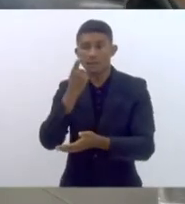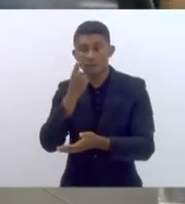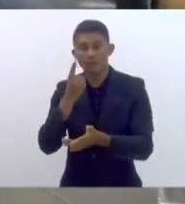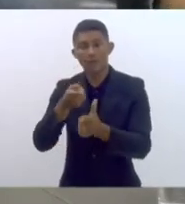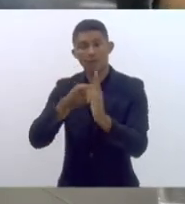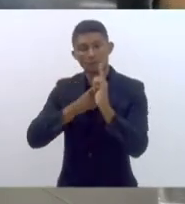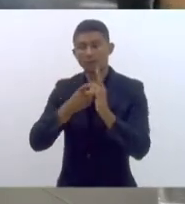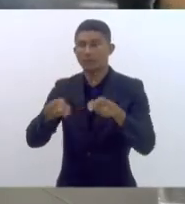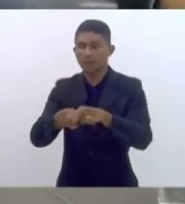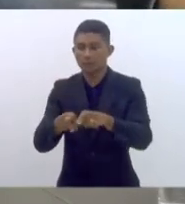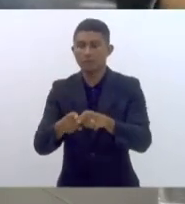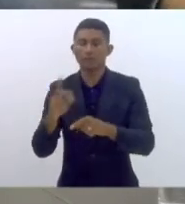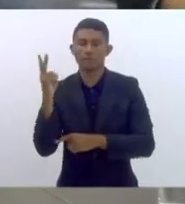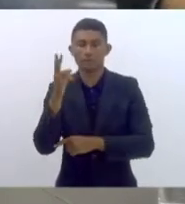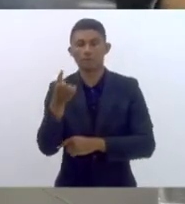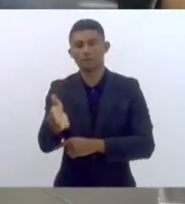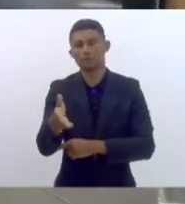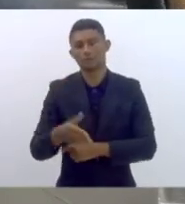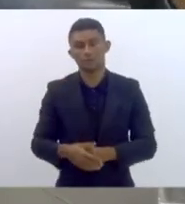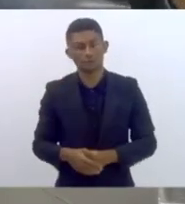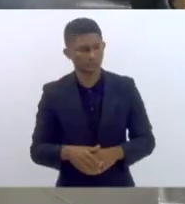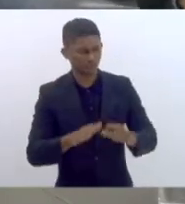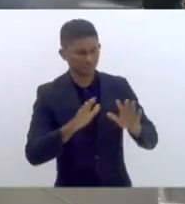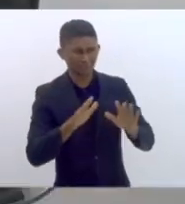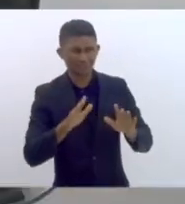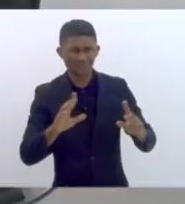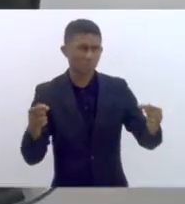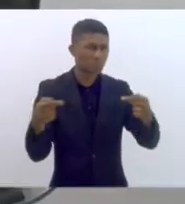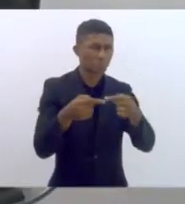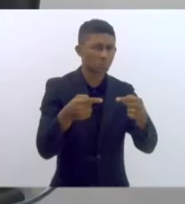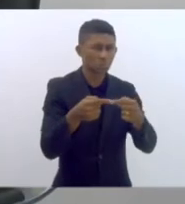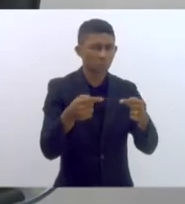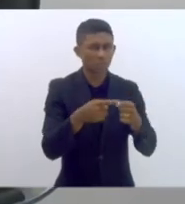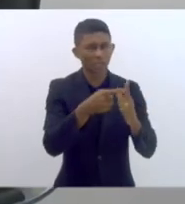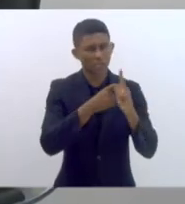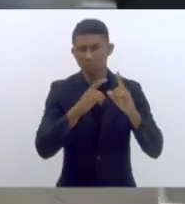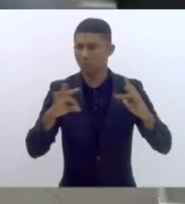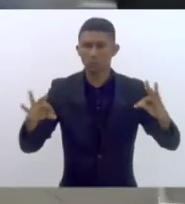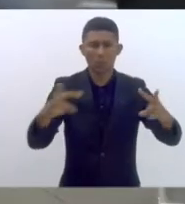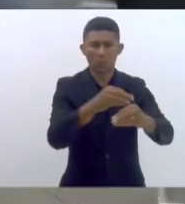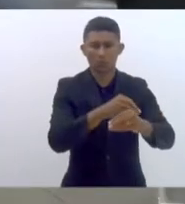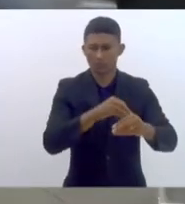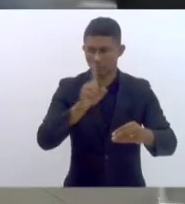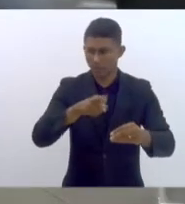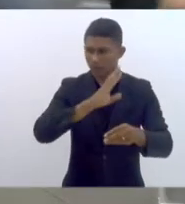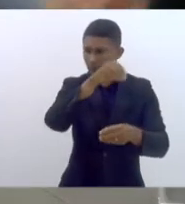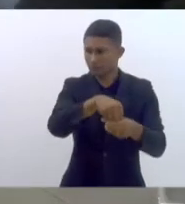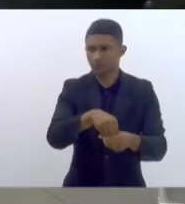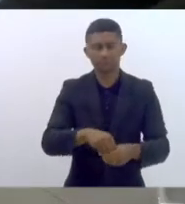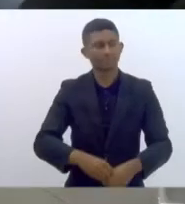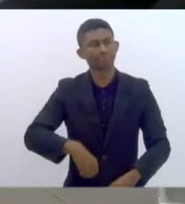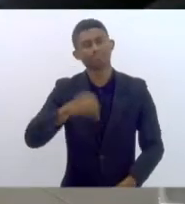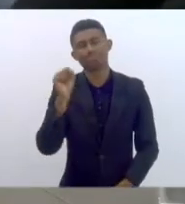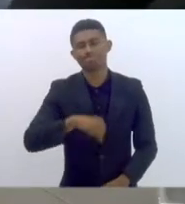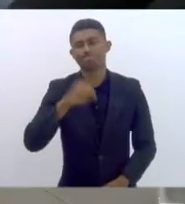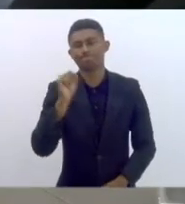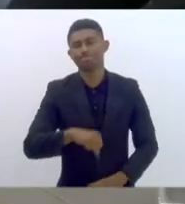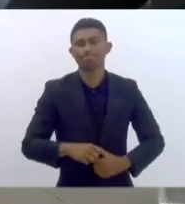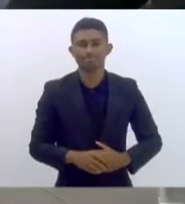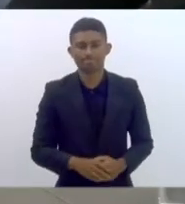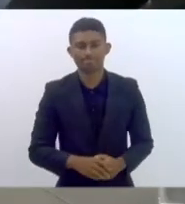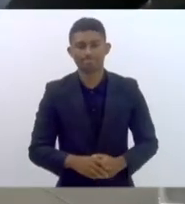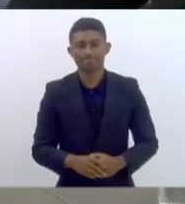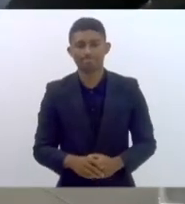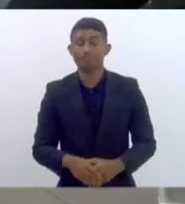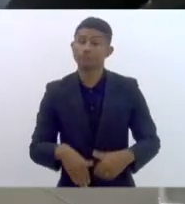inadimplente também nesses valores. Mas ele entra dentro do fluxo geral da dívida. Exatamente. É isso aí. Então, esse